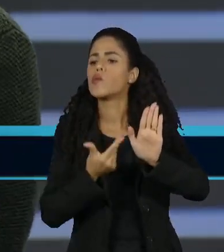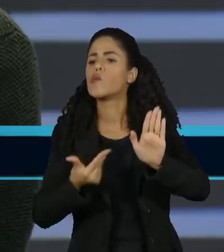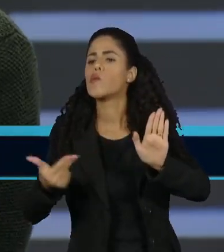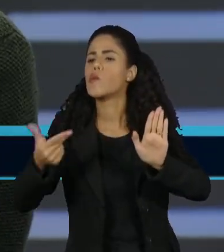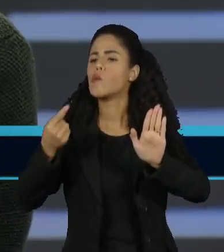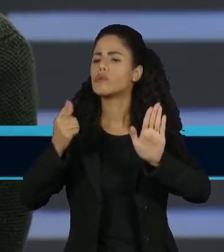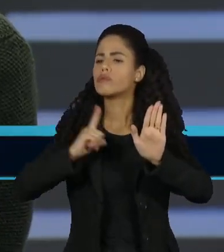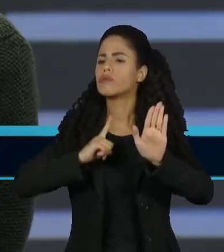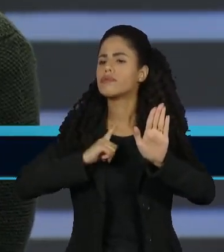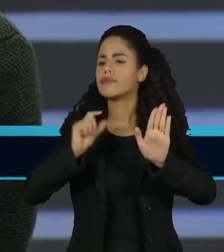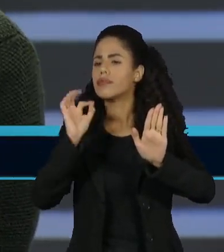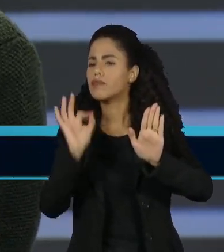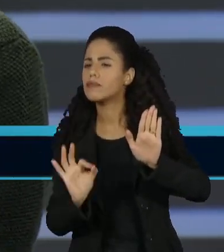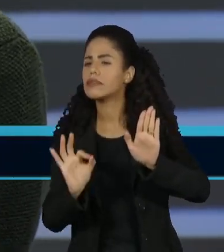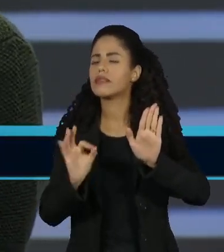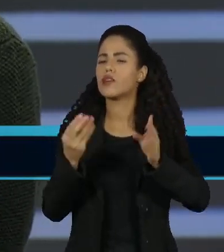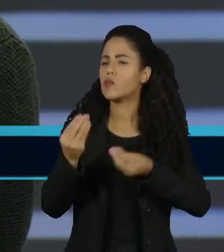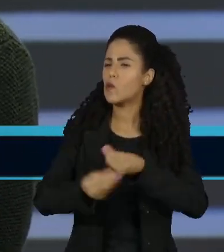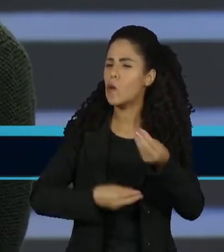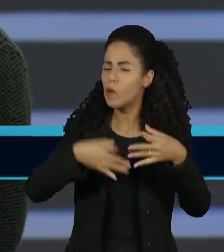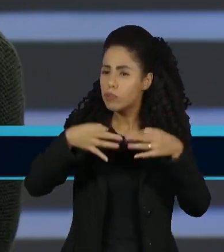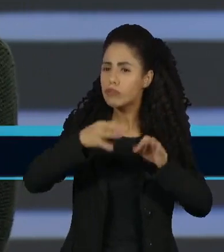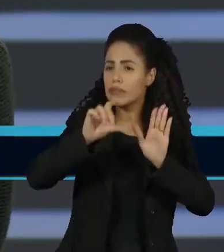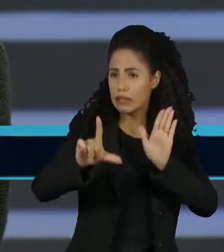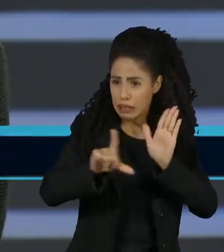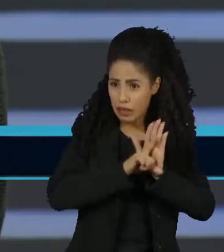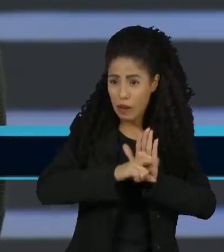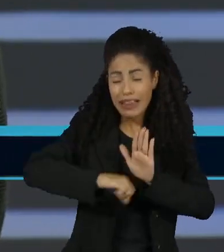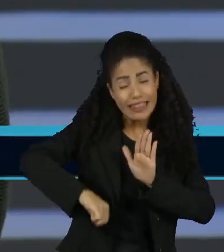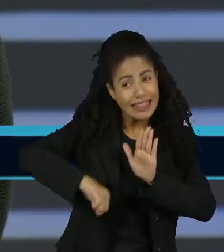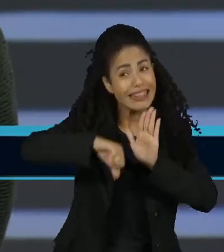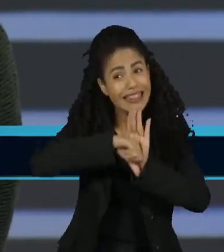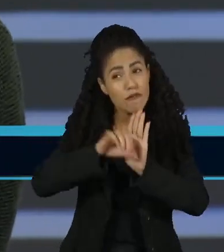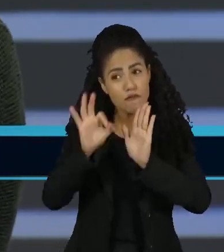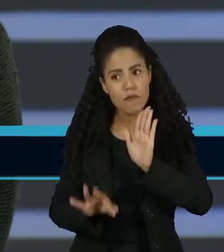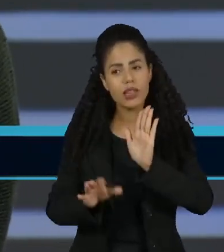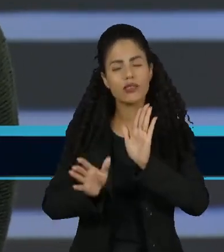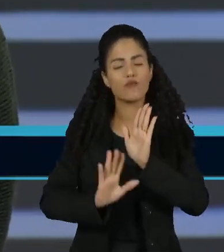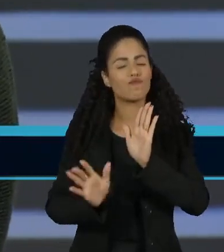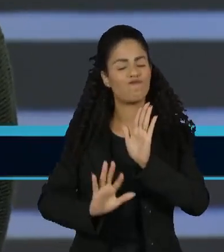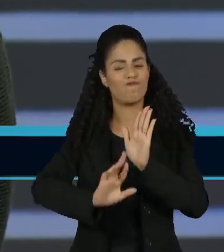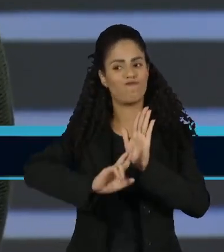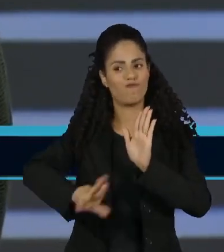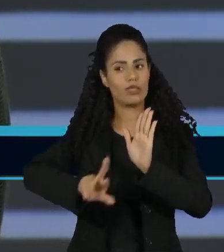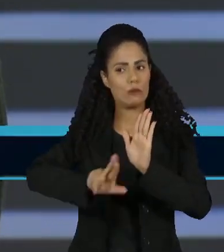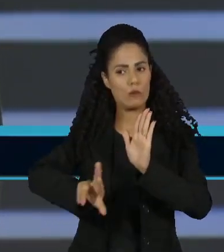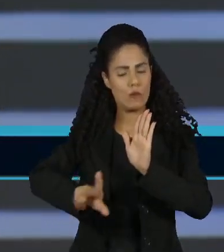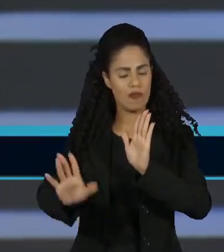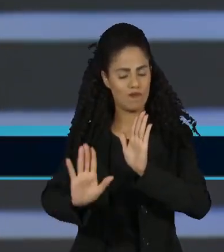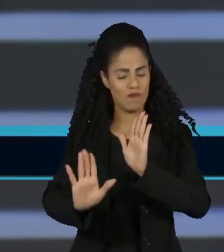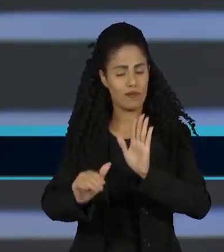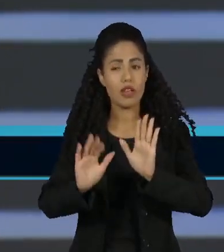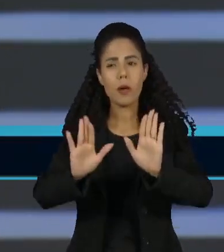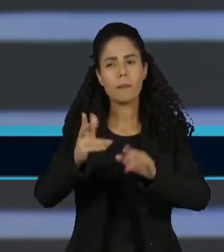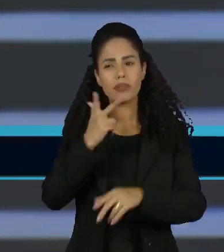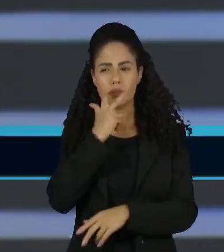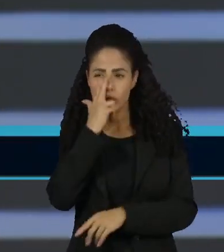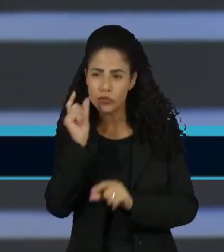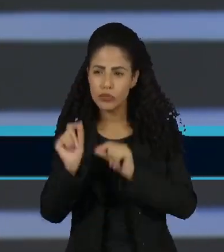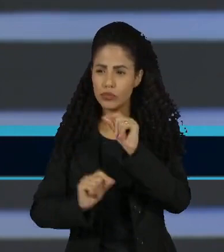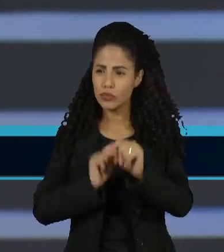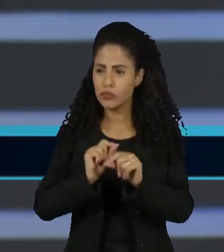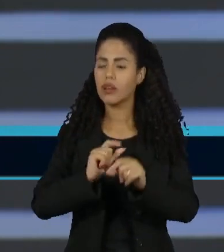não se caracterizam exatamente legalmente como crime de guerra. Me parece que a